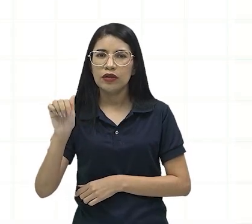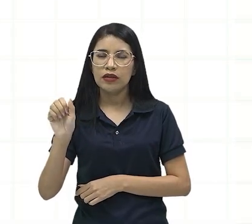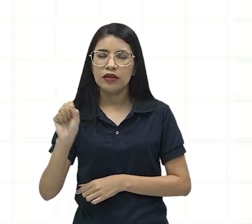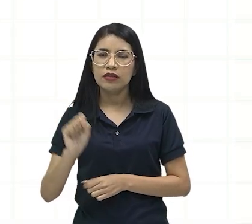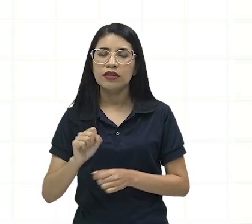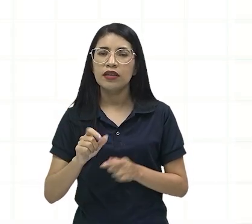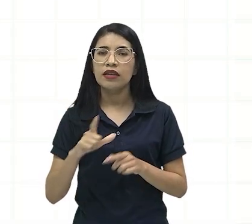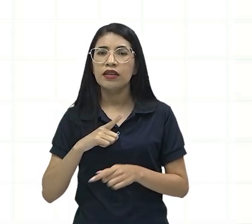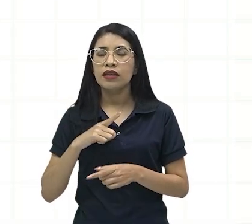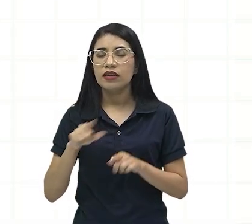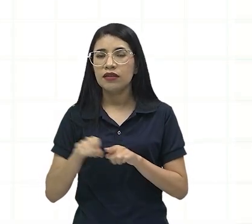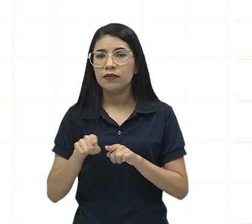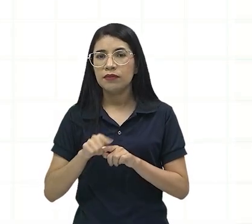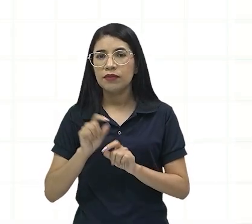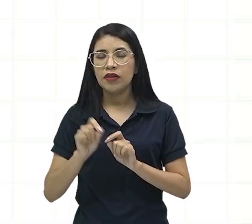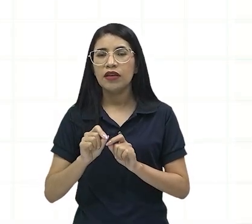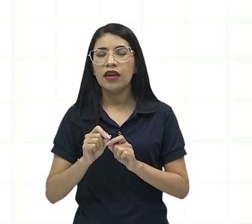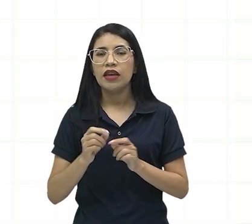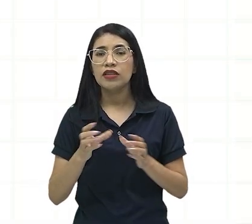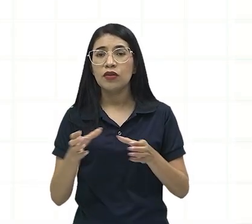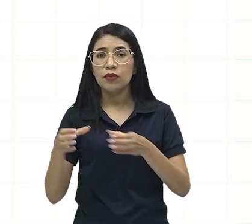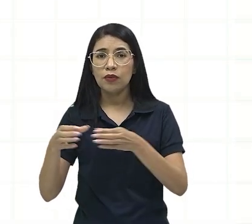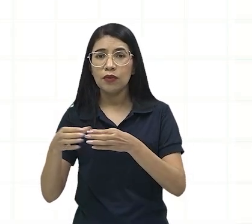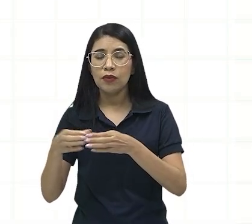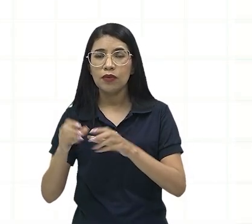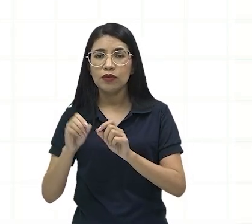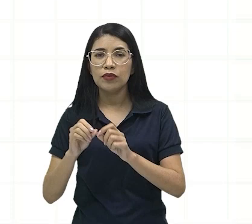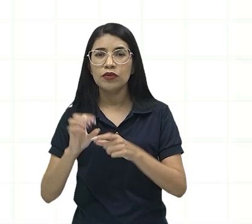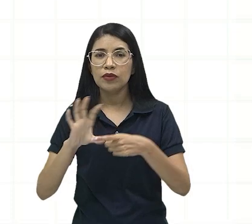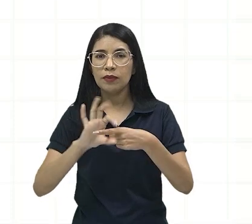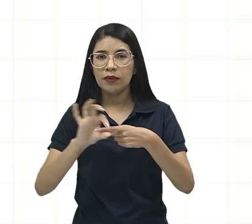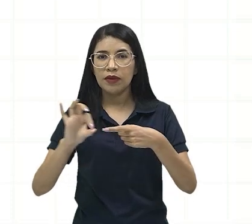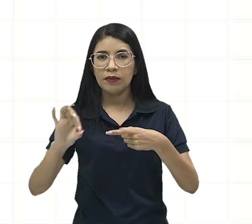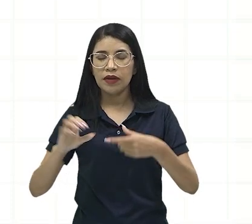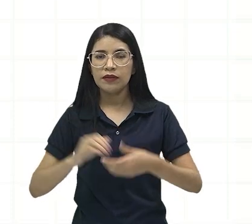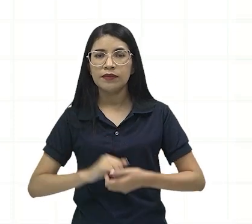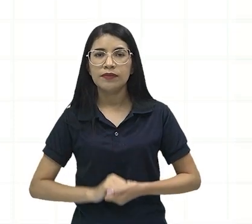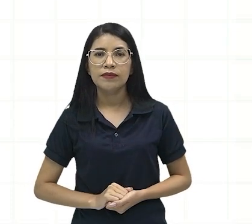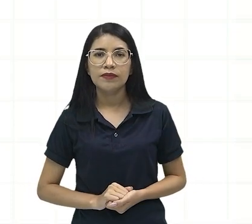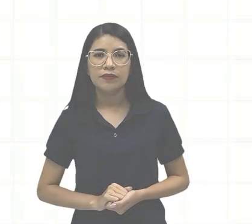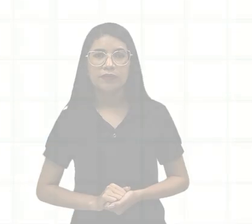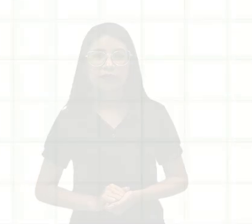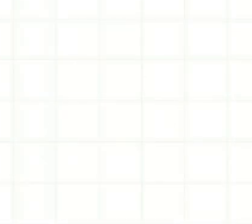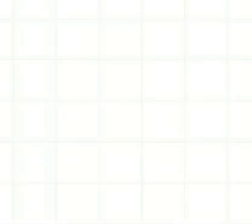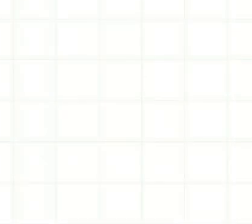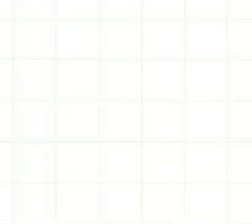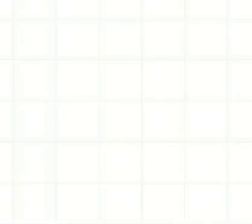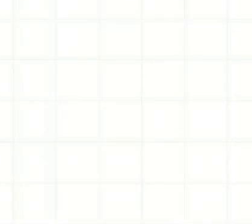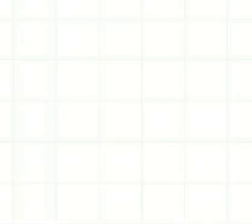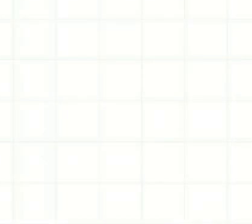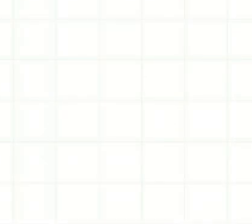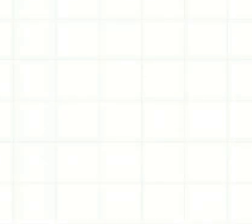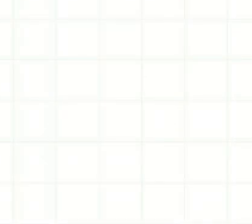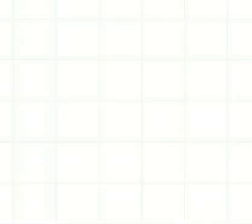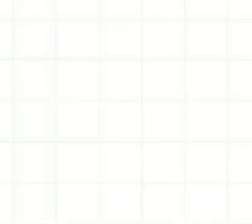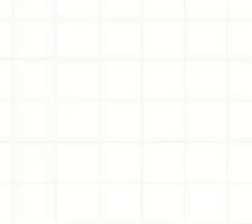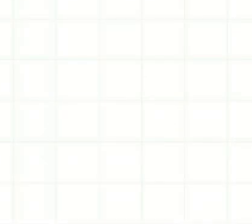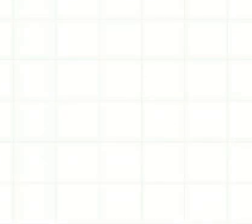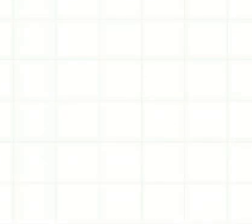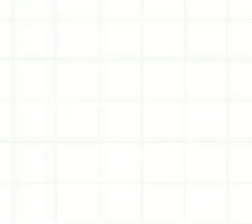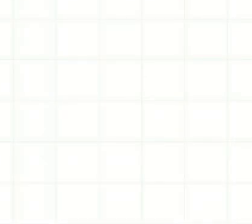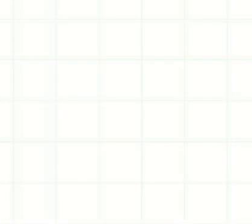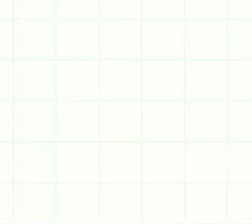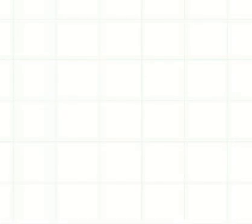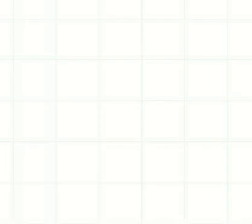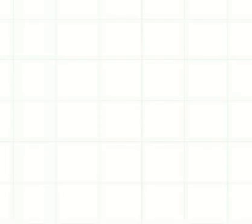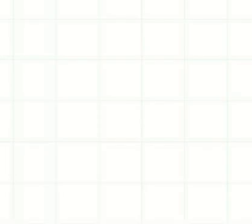eles vão, então, estes formam o grupo dos anelídeos. Vamos agora para um outro grupo do reino animal, que são